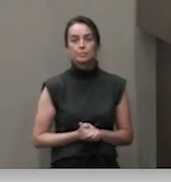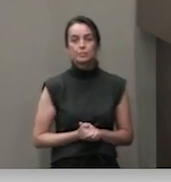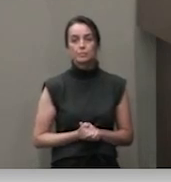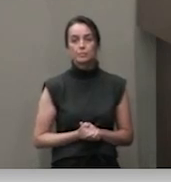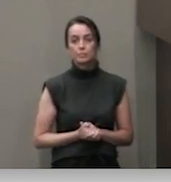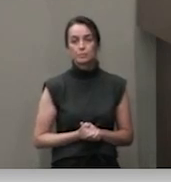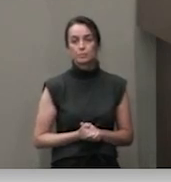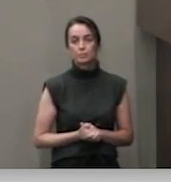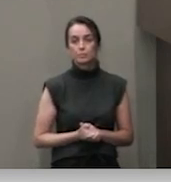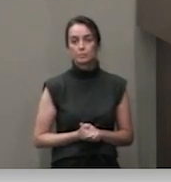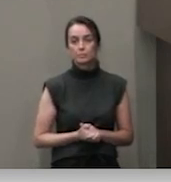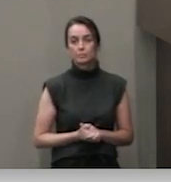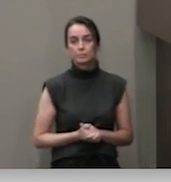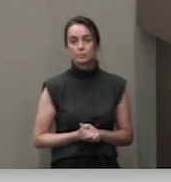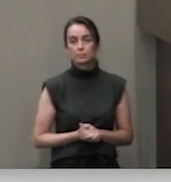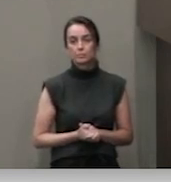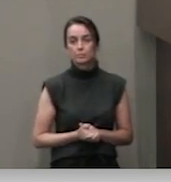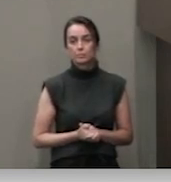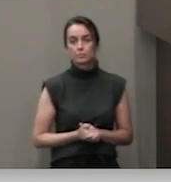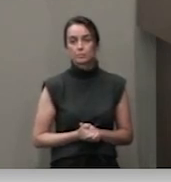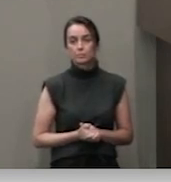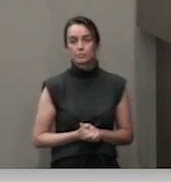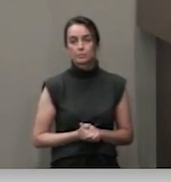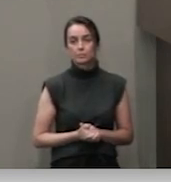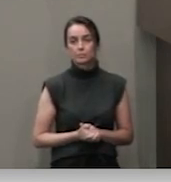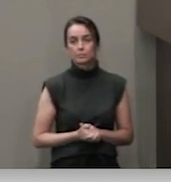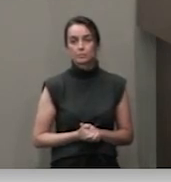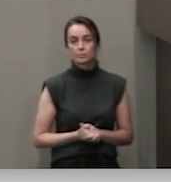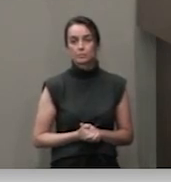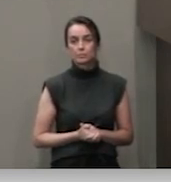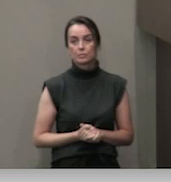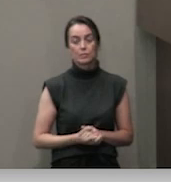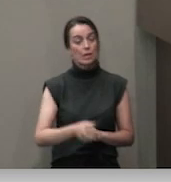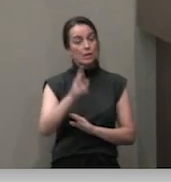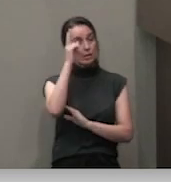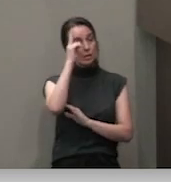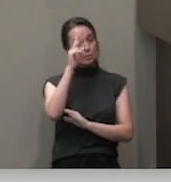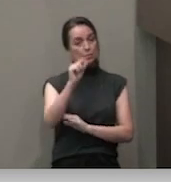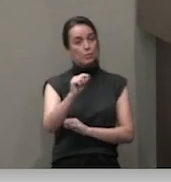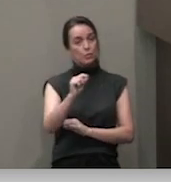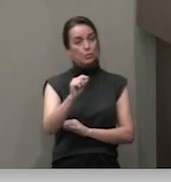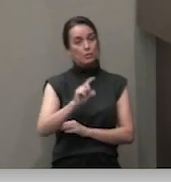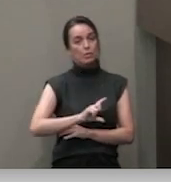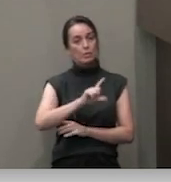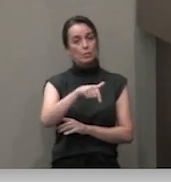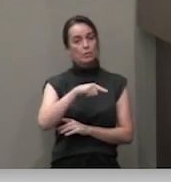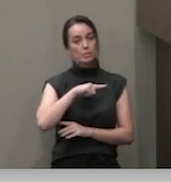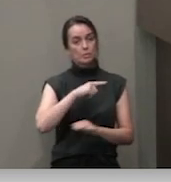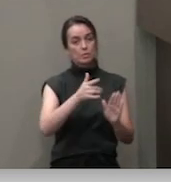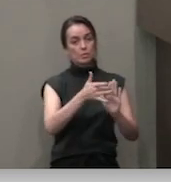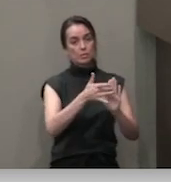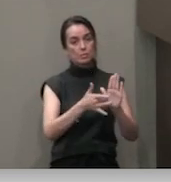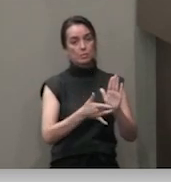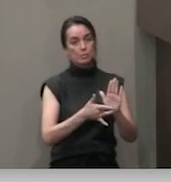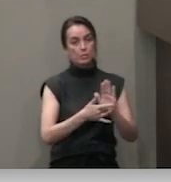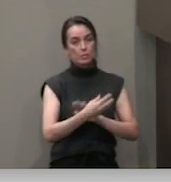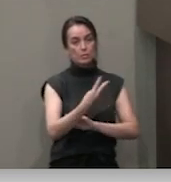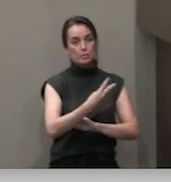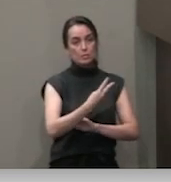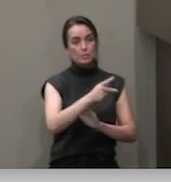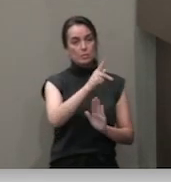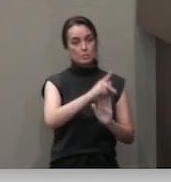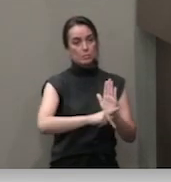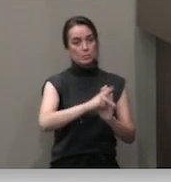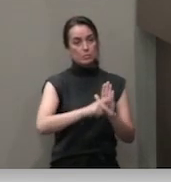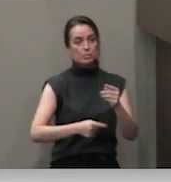seguir lembrando aos senhores vereadores que logo depois temos a pauta com dois três projetos a discutir e